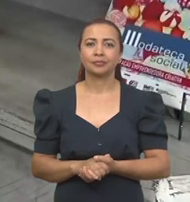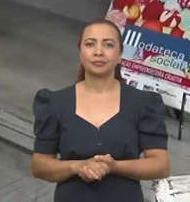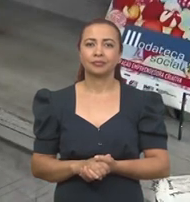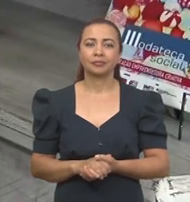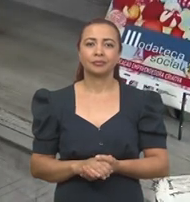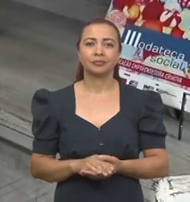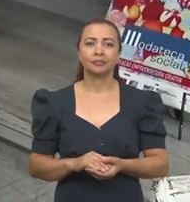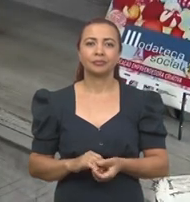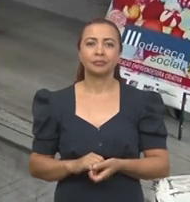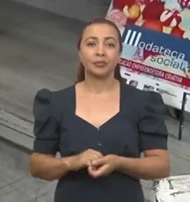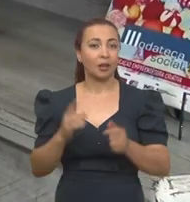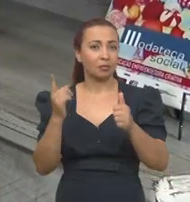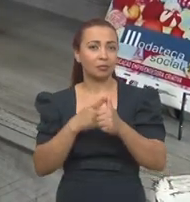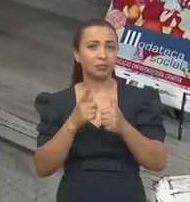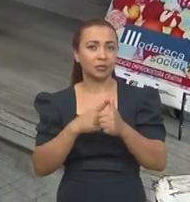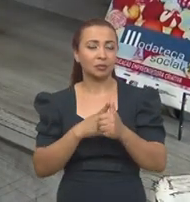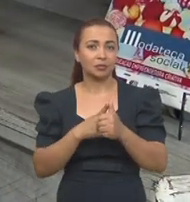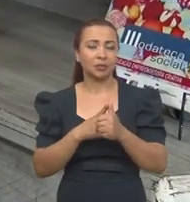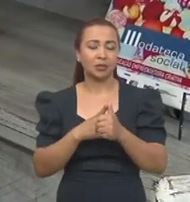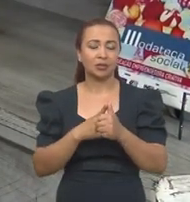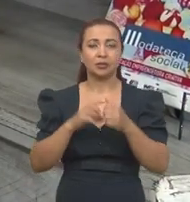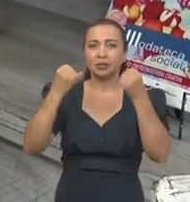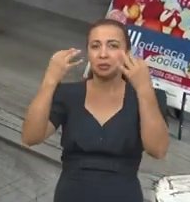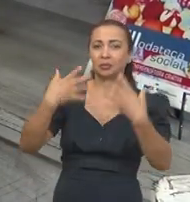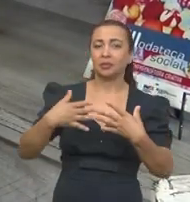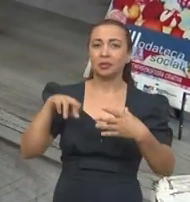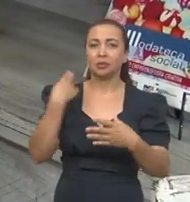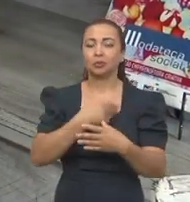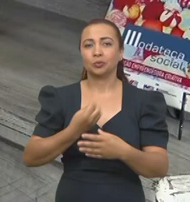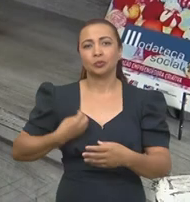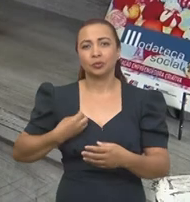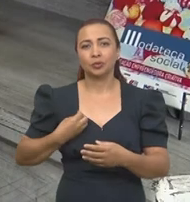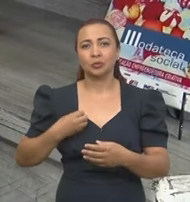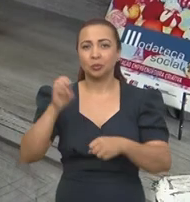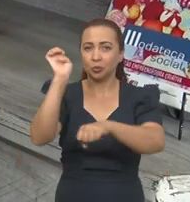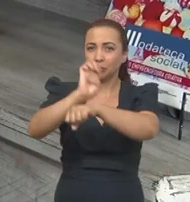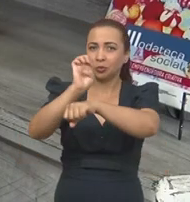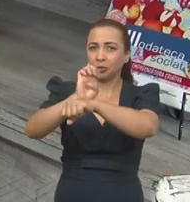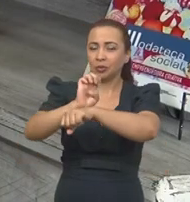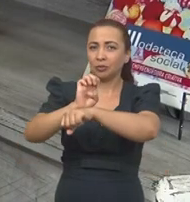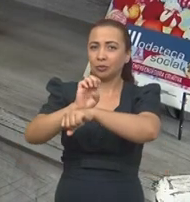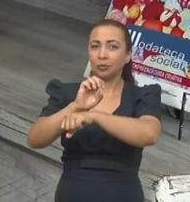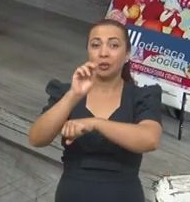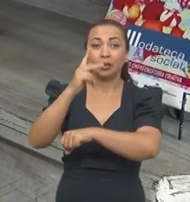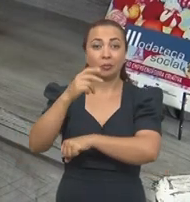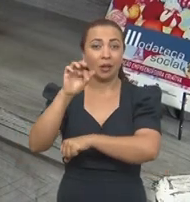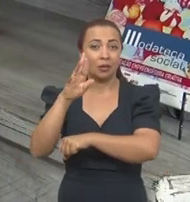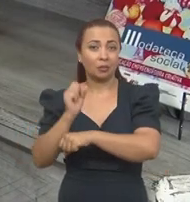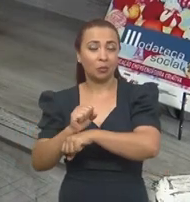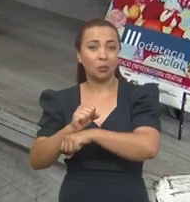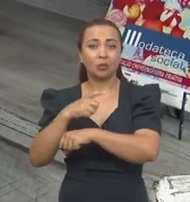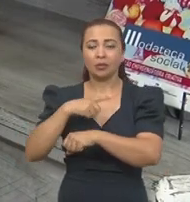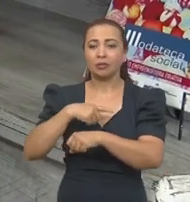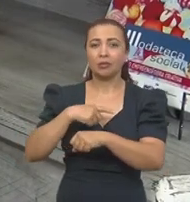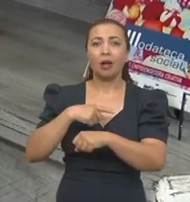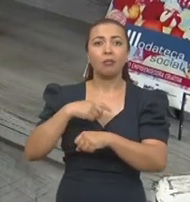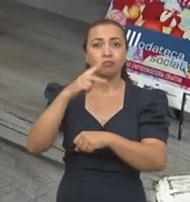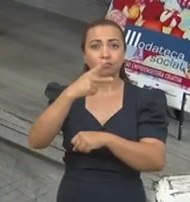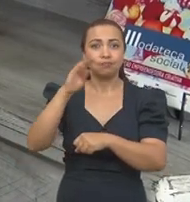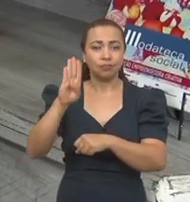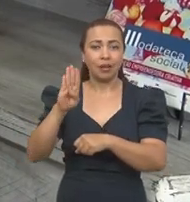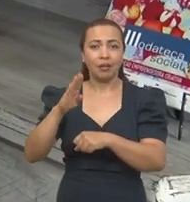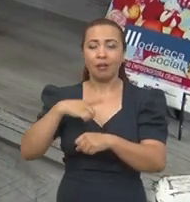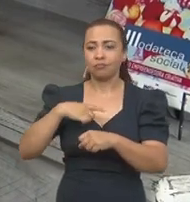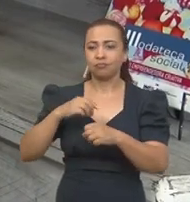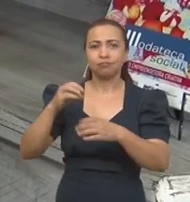é o primeiro contextualizar que a gente tá no estado de Pernambuco que tem um polo de confecções